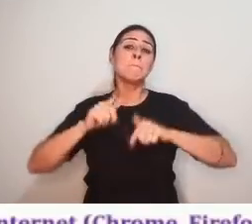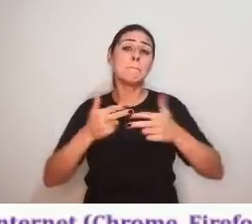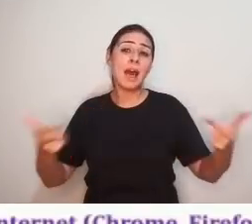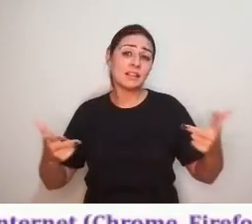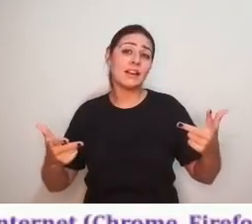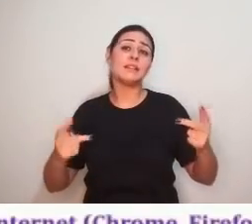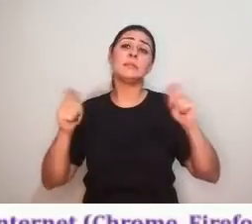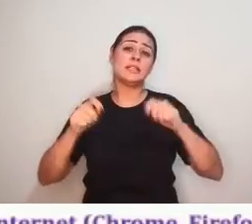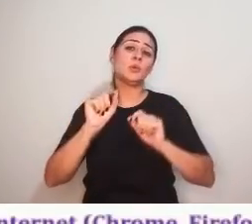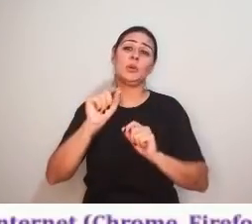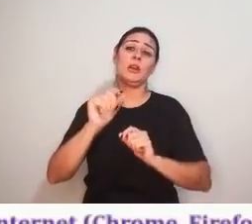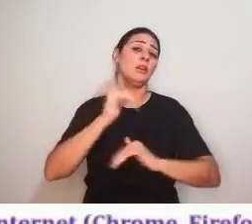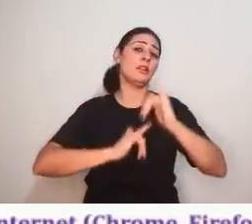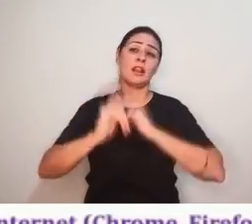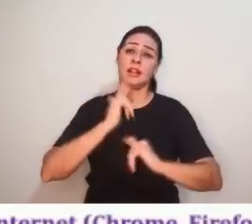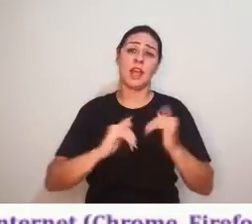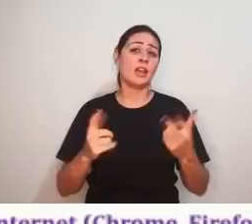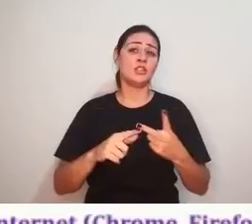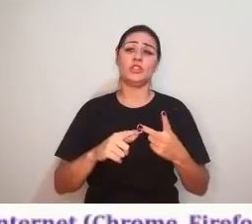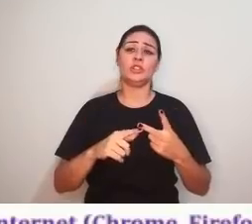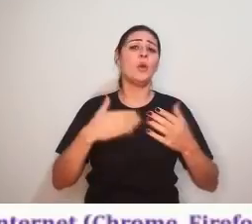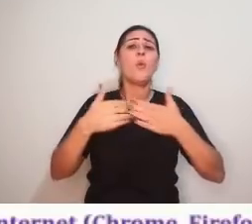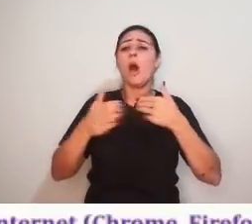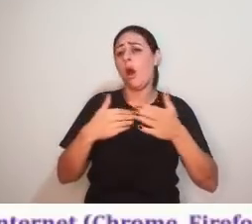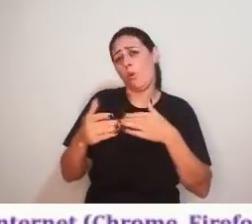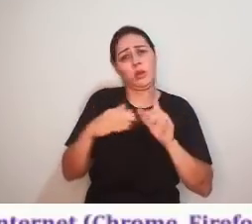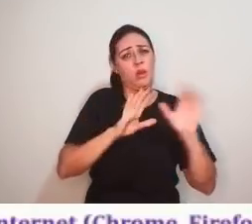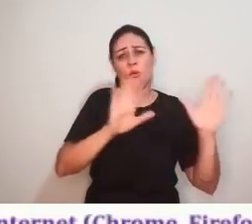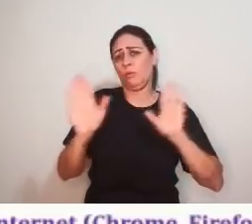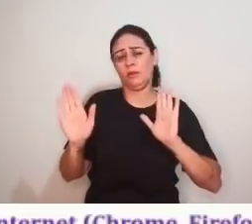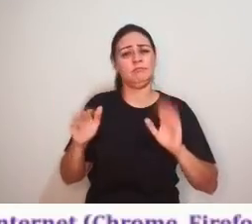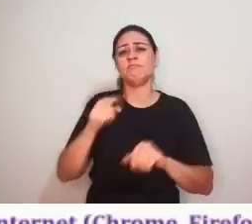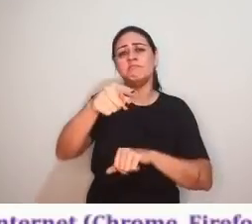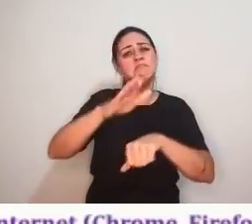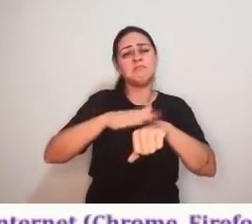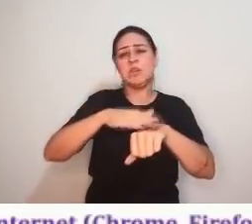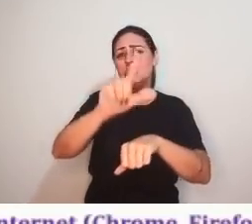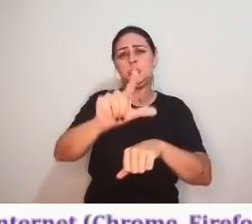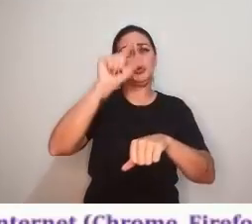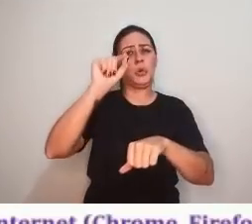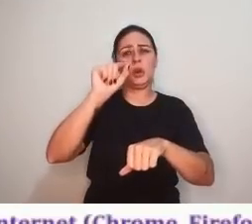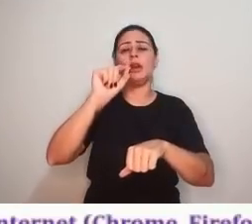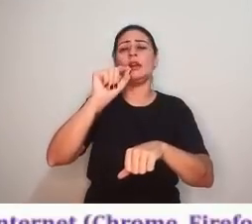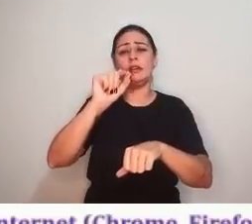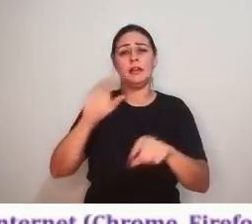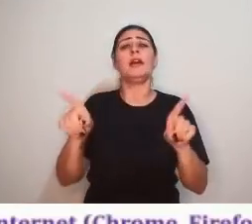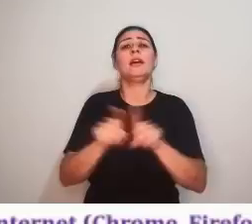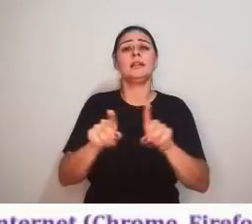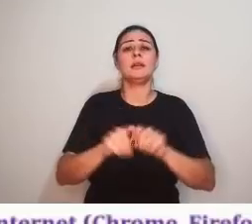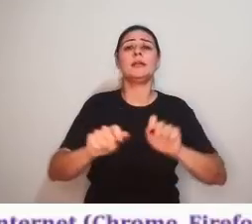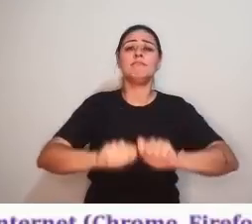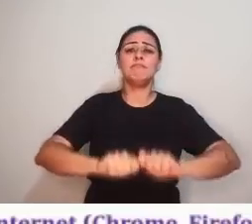Ferramentas. Ferramentas de tecnologia, leitor de página na internet, que todos conhecem, Chrome, Firefox, Edge, etc., os